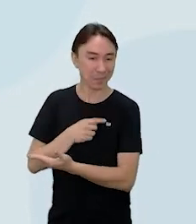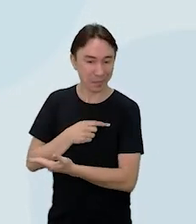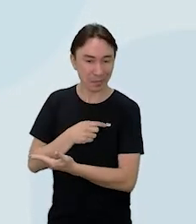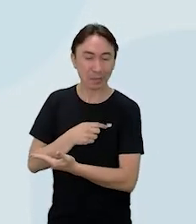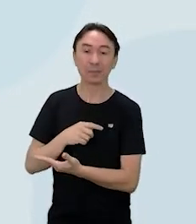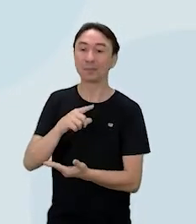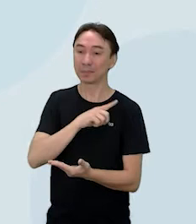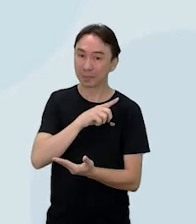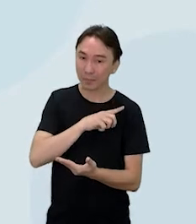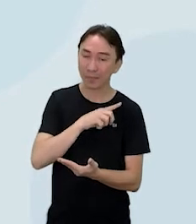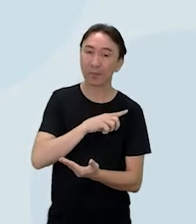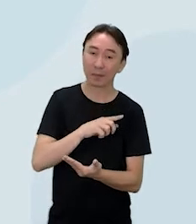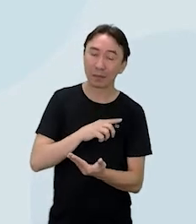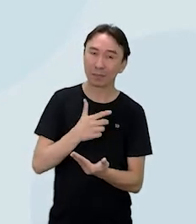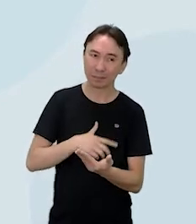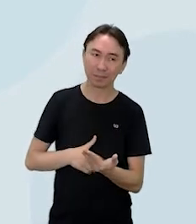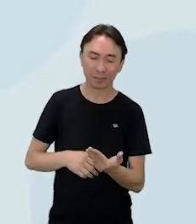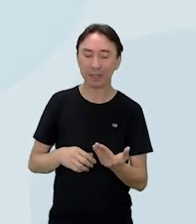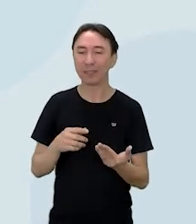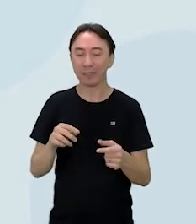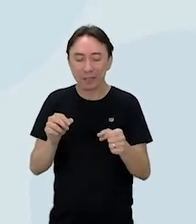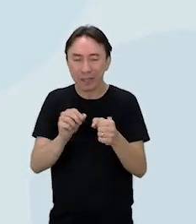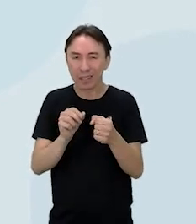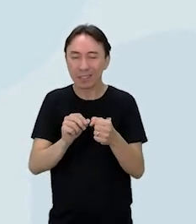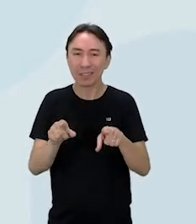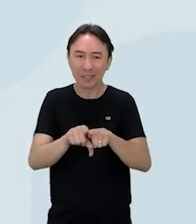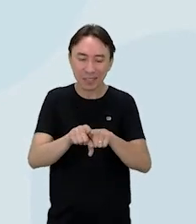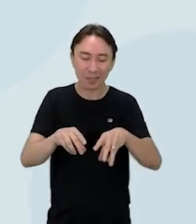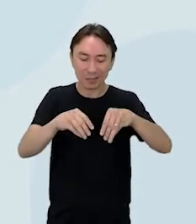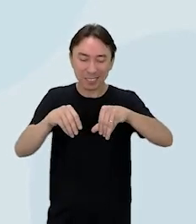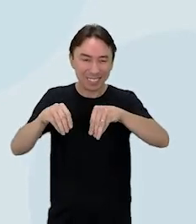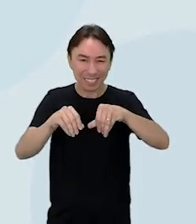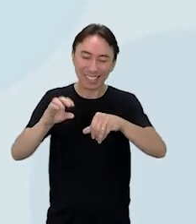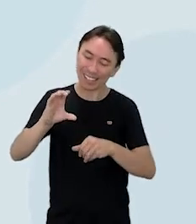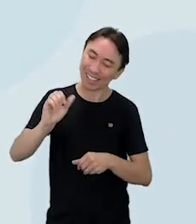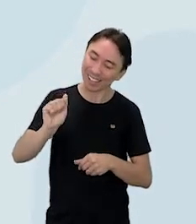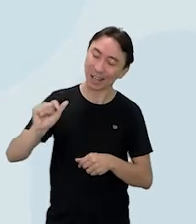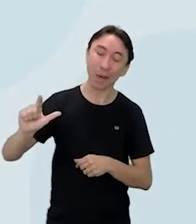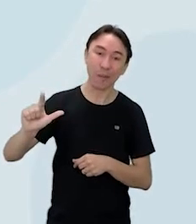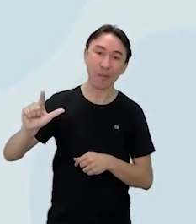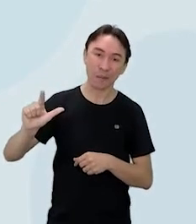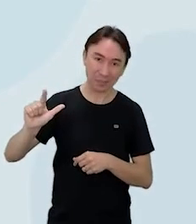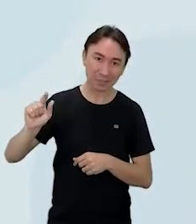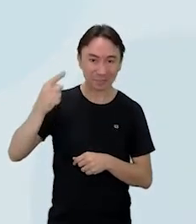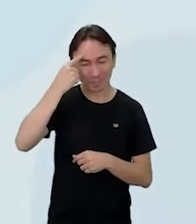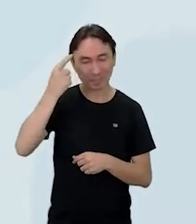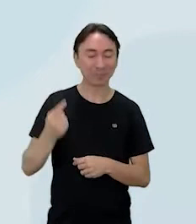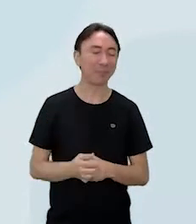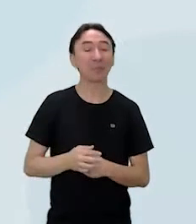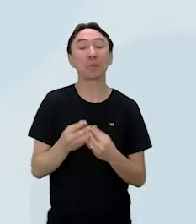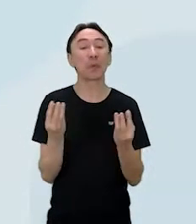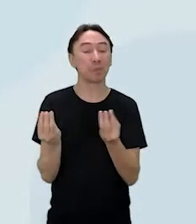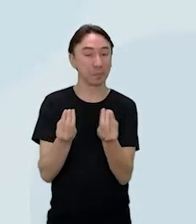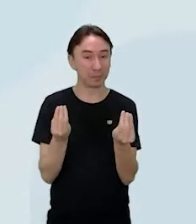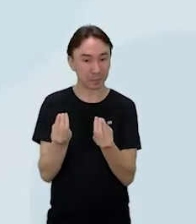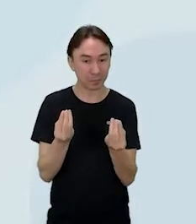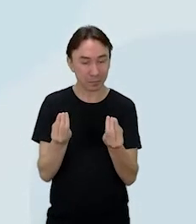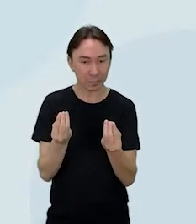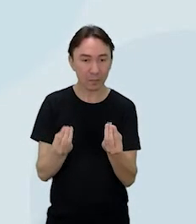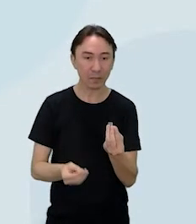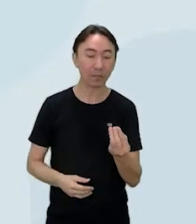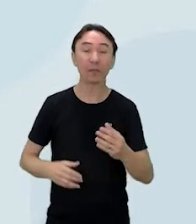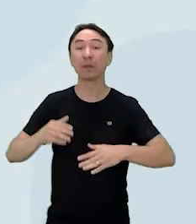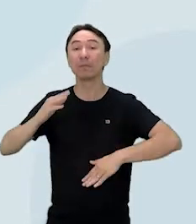e quais são os seus impactos ambientais provenientes da extração desse recurso, no caso, o calcário, tá? As habilidades que